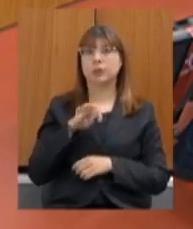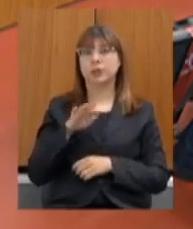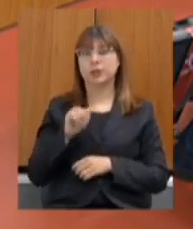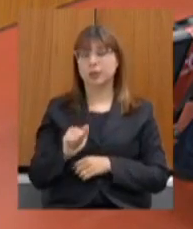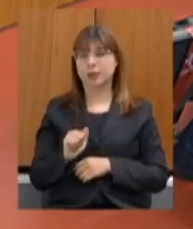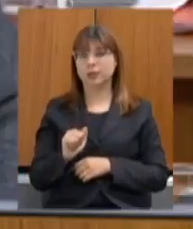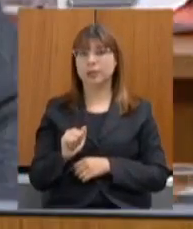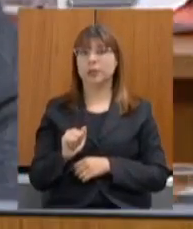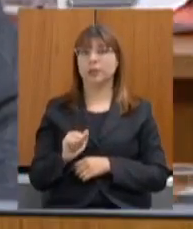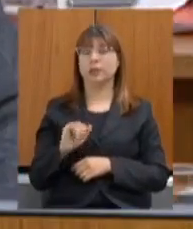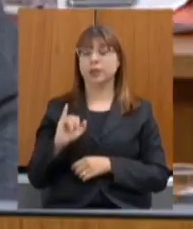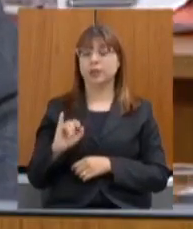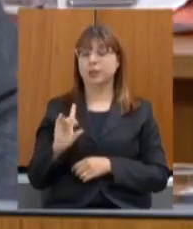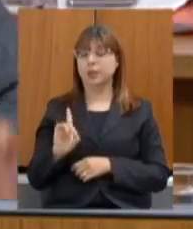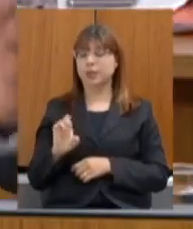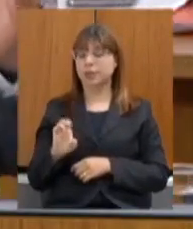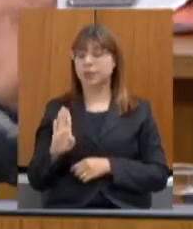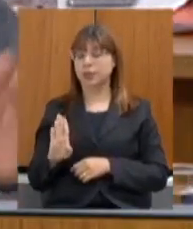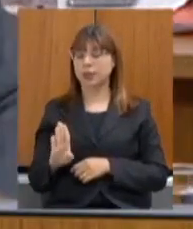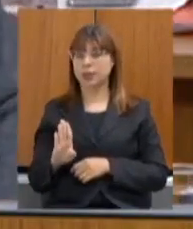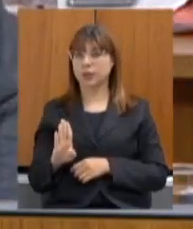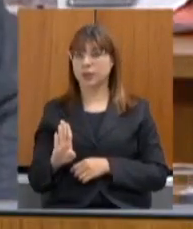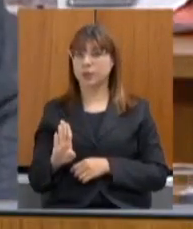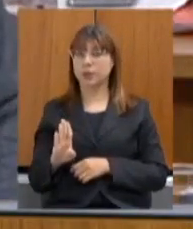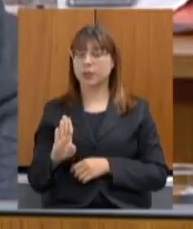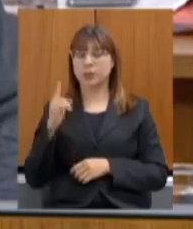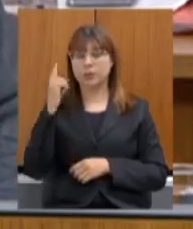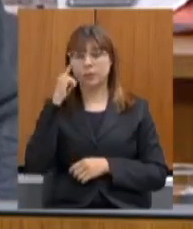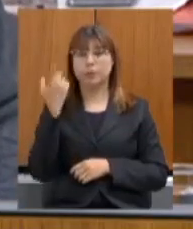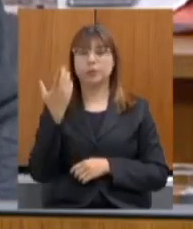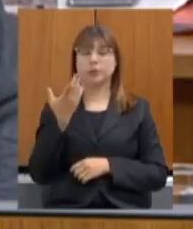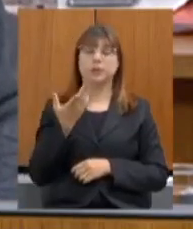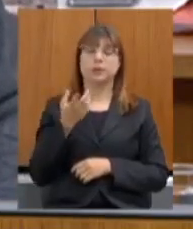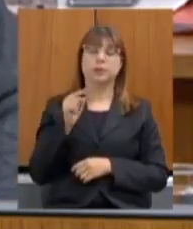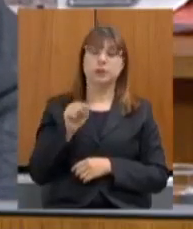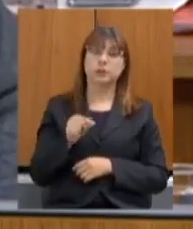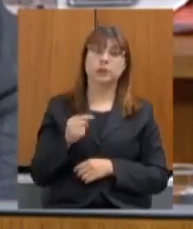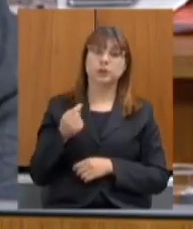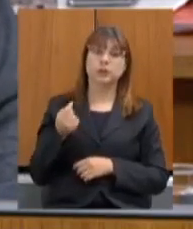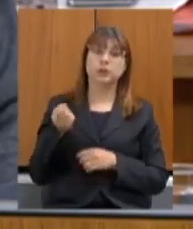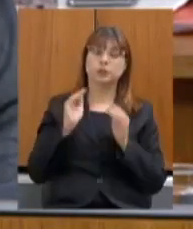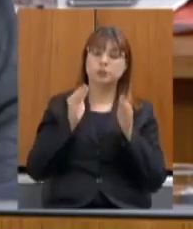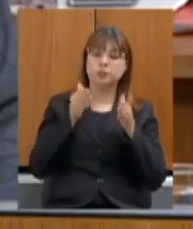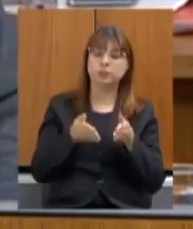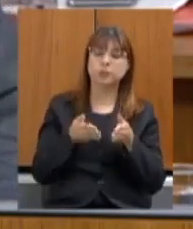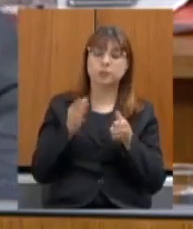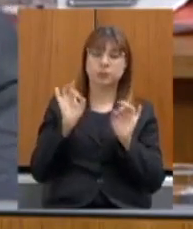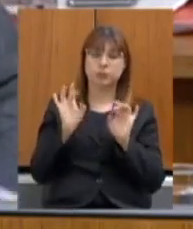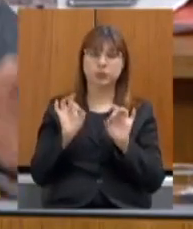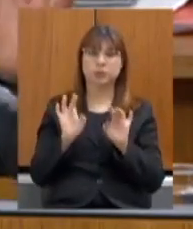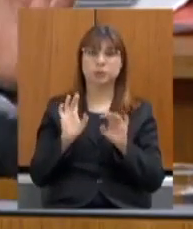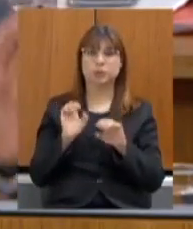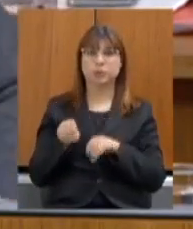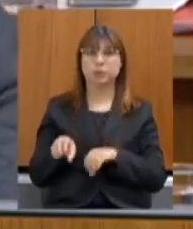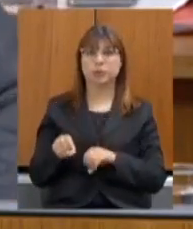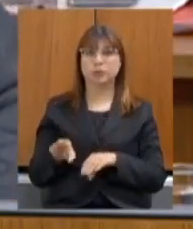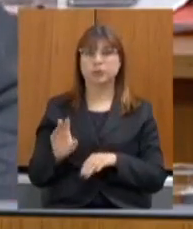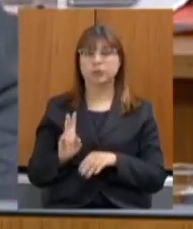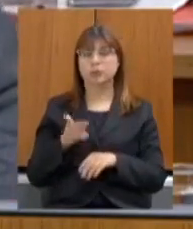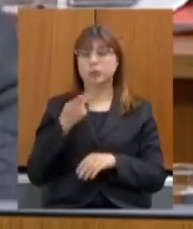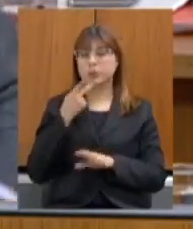no IDEB, um olhar especial para a educação. Aproveito, secretário, quando se fala em